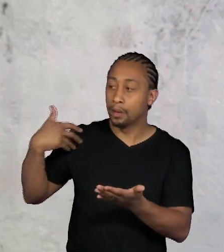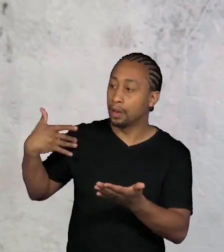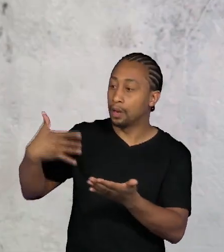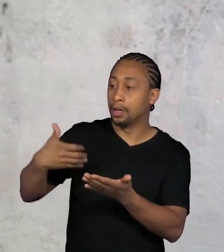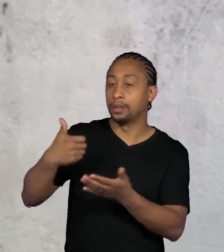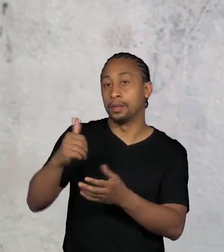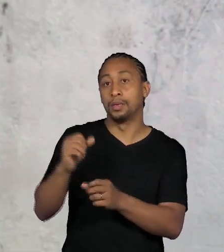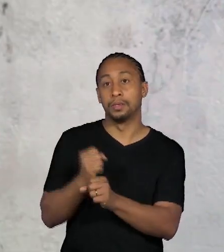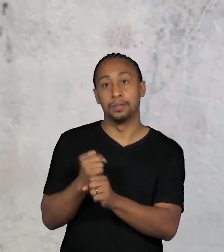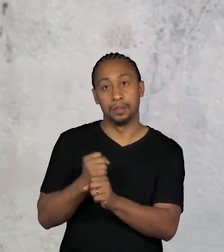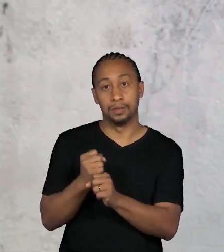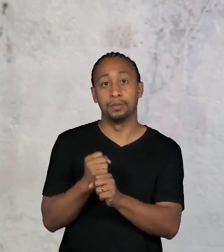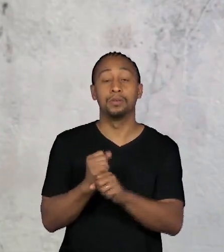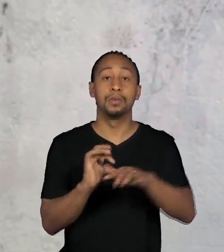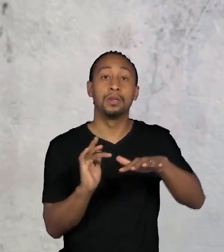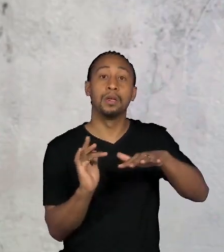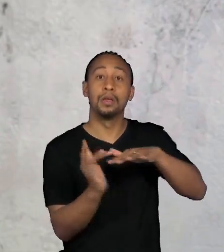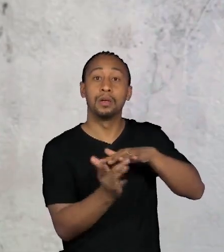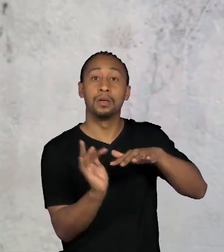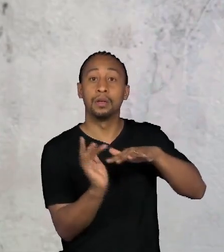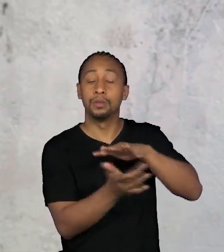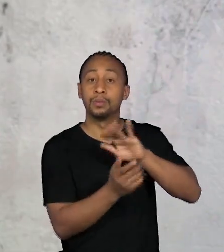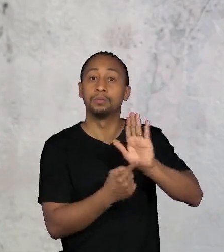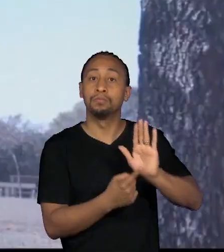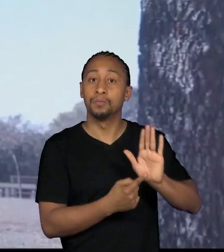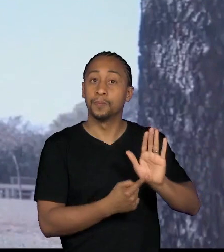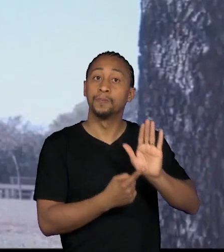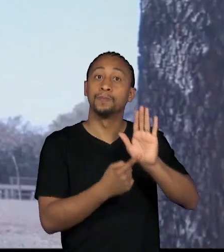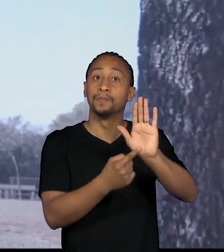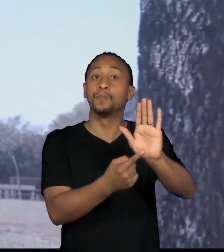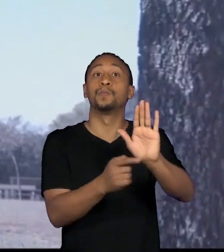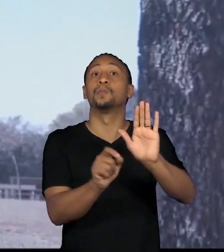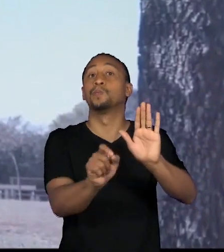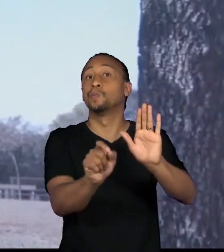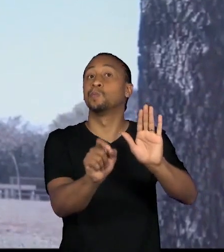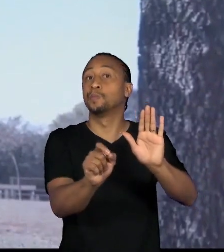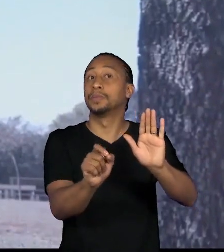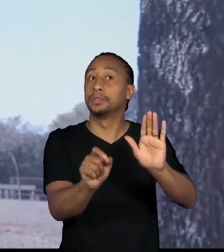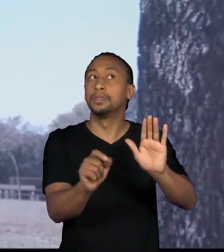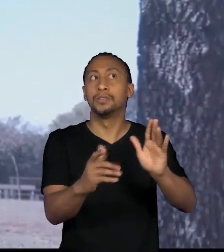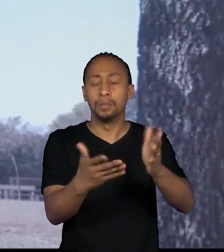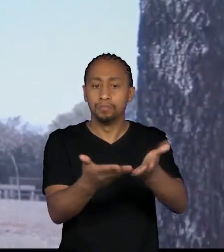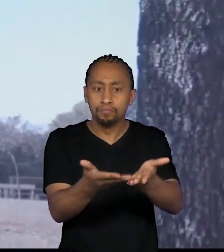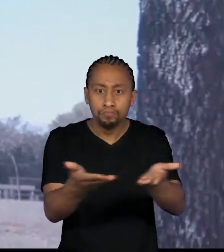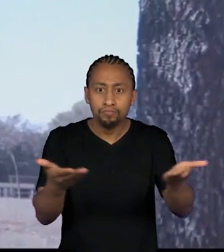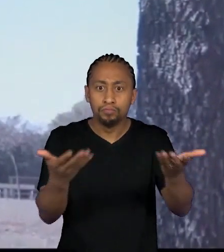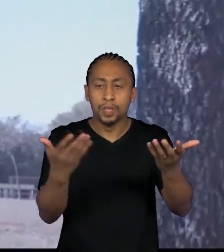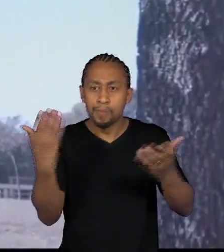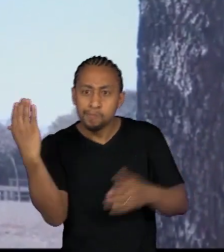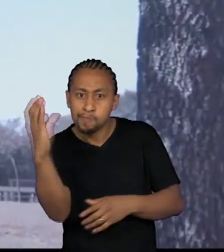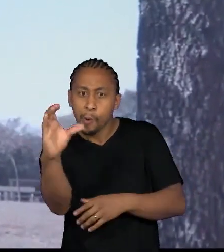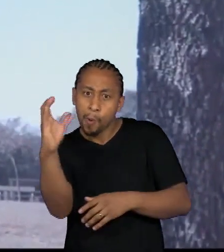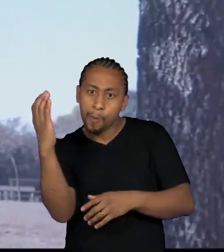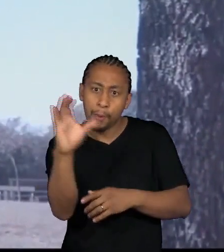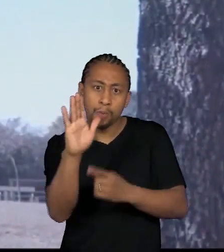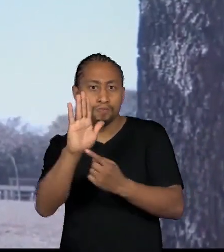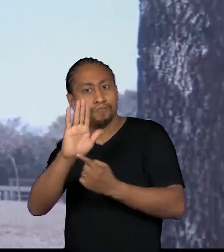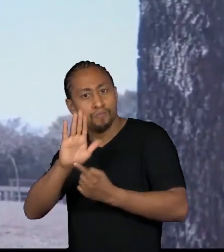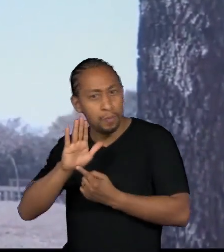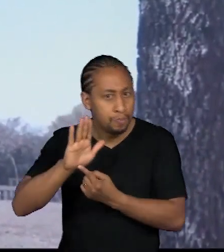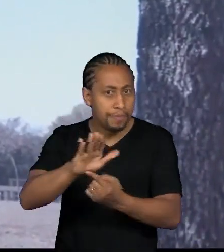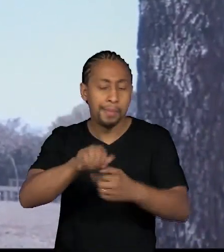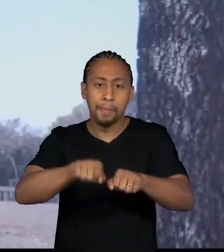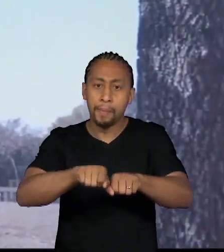redes sociais, elas trouxeram aí uma potência de poder